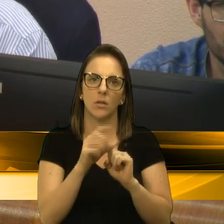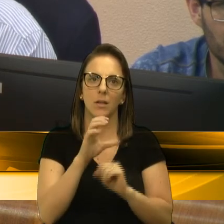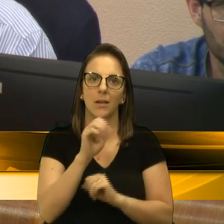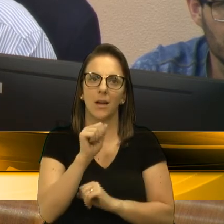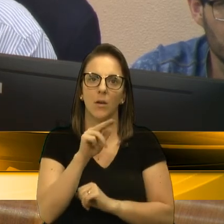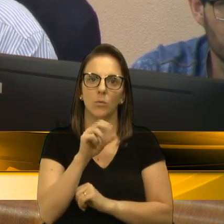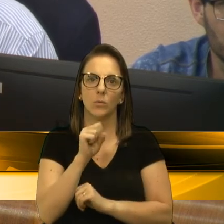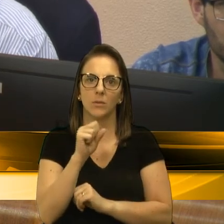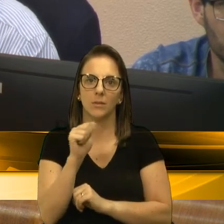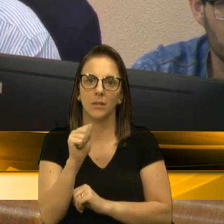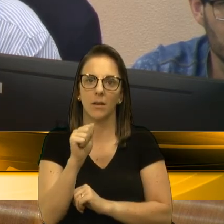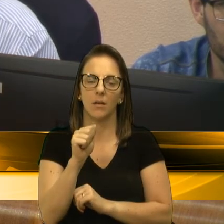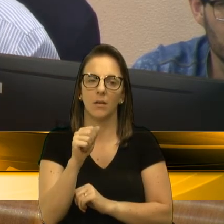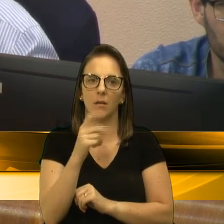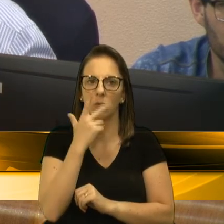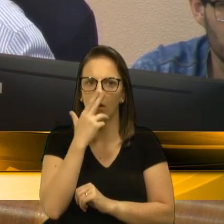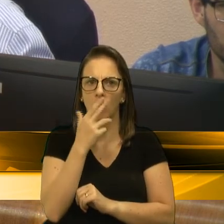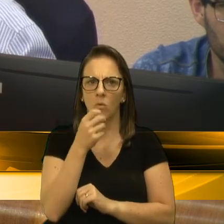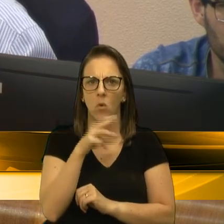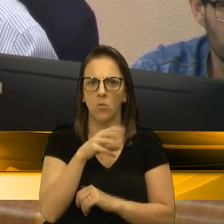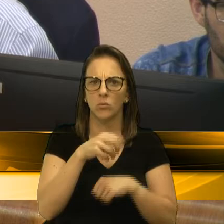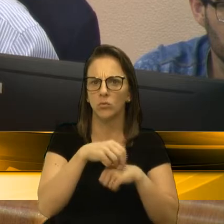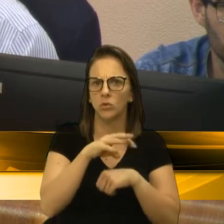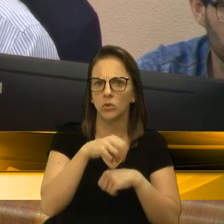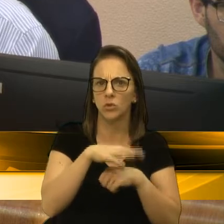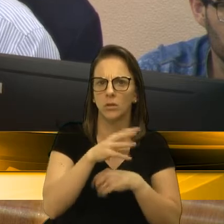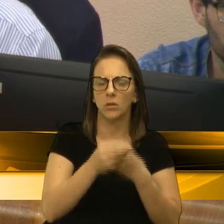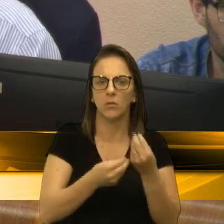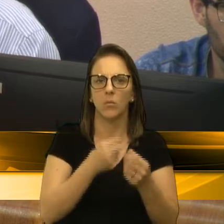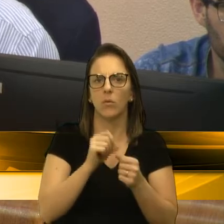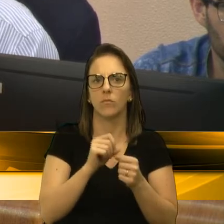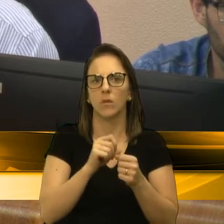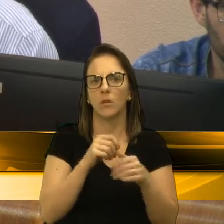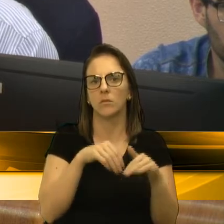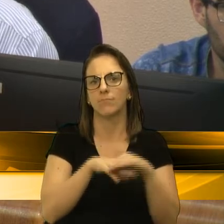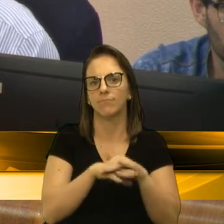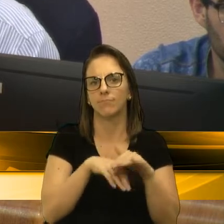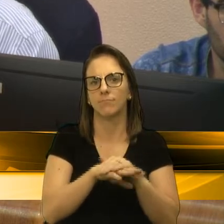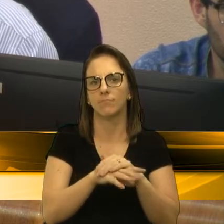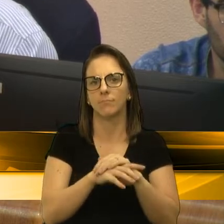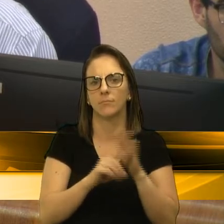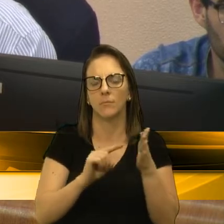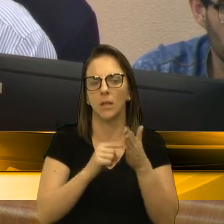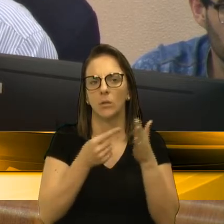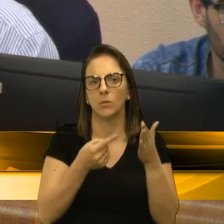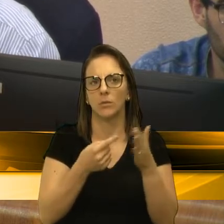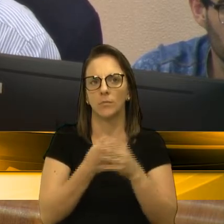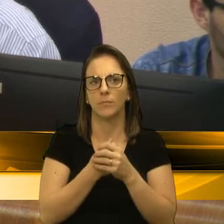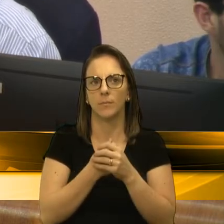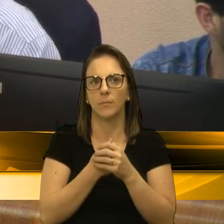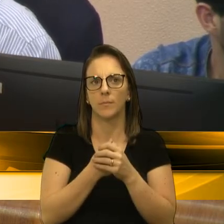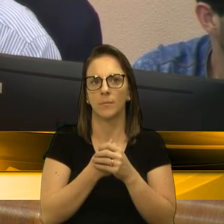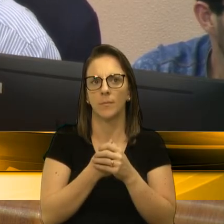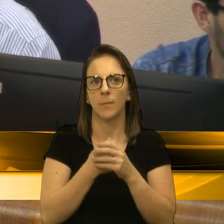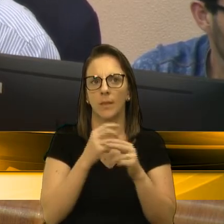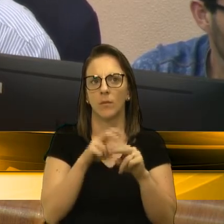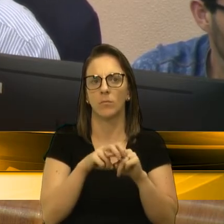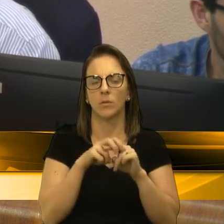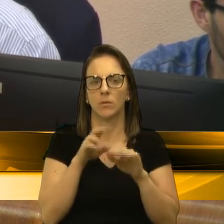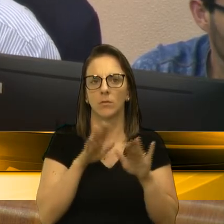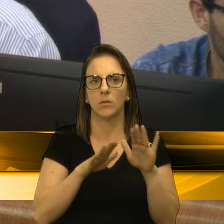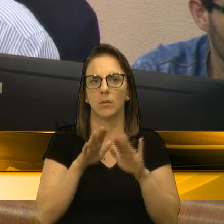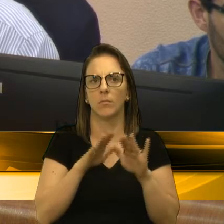fático e legal sugestivo ou arquivamento da denúncia, com causa eventual originada na configuração de vício em relação ao que preconiza